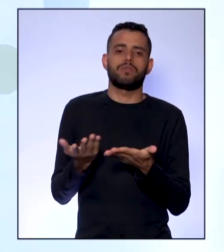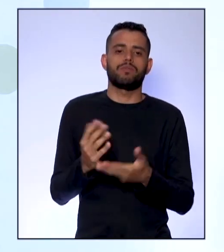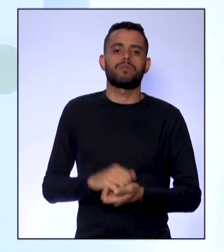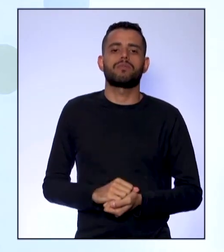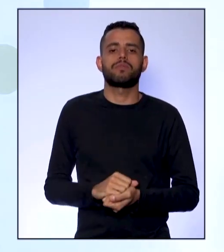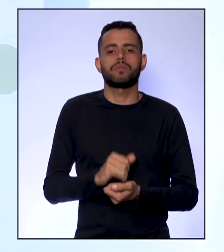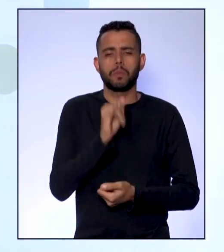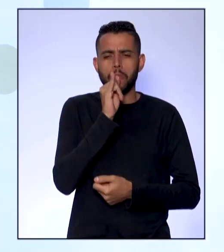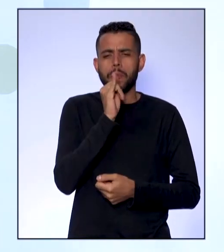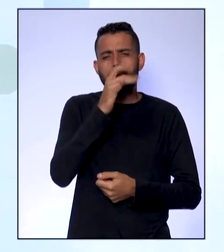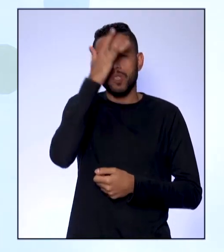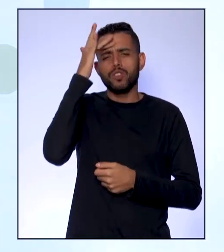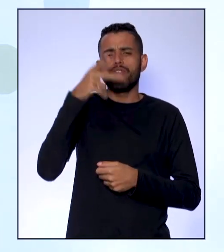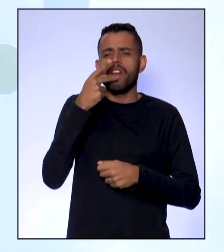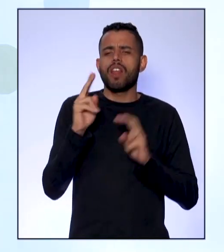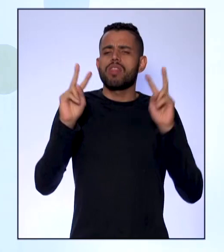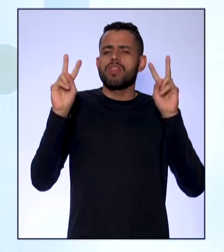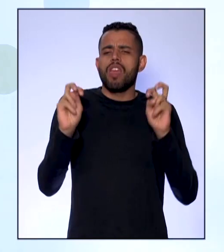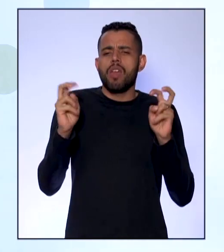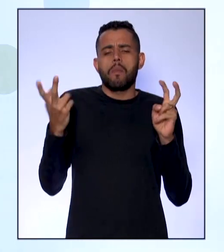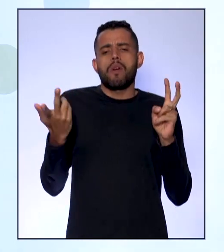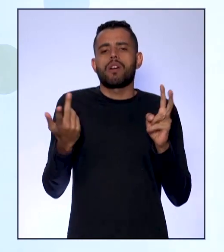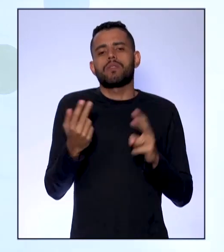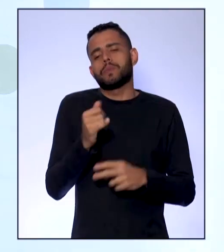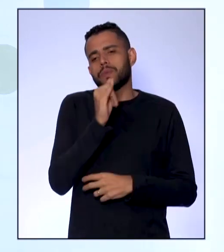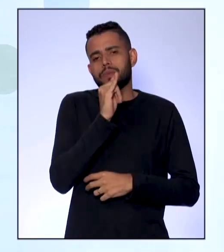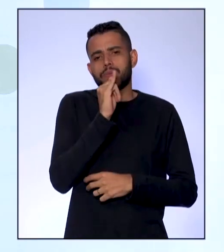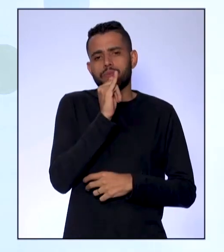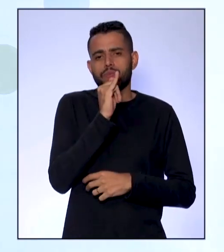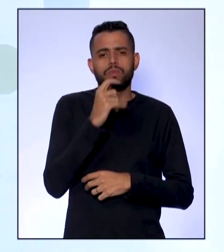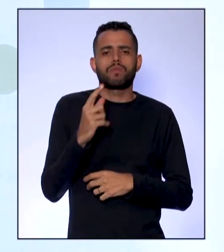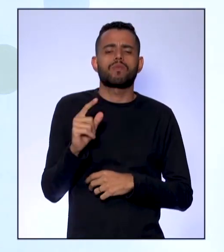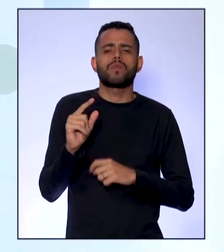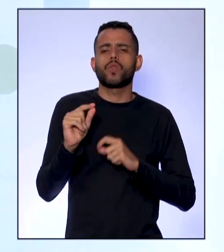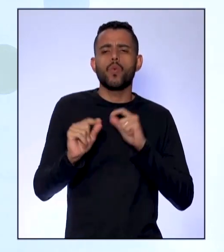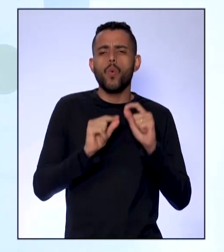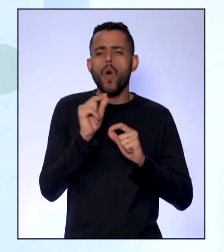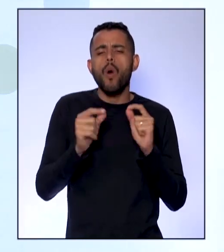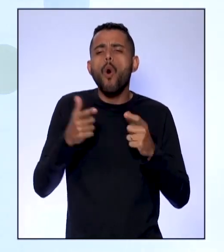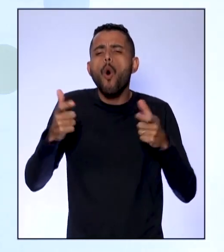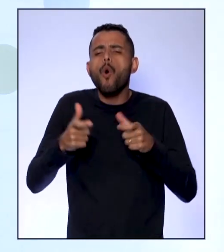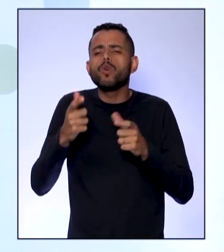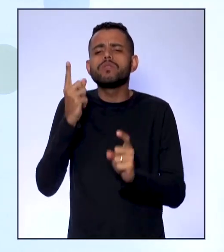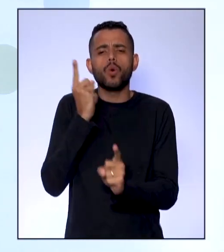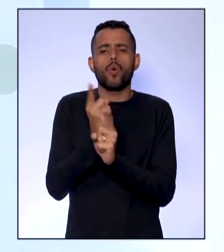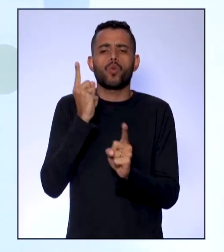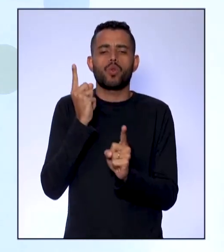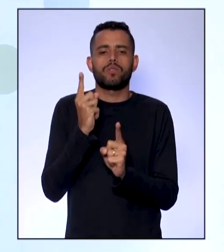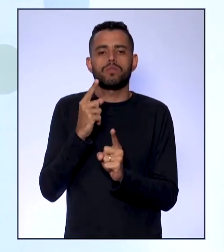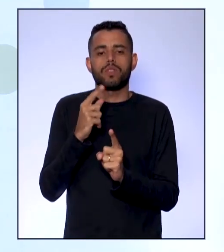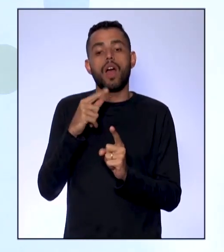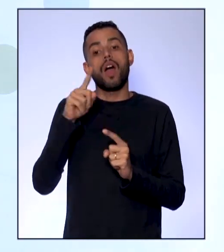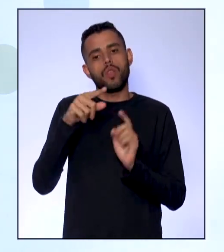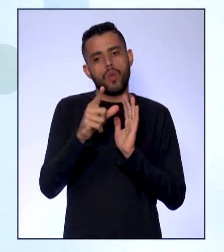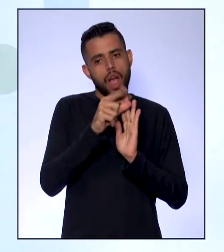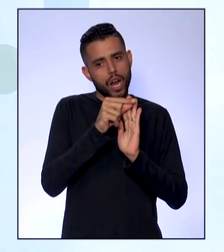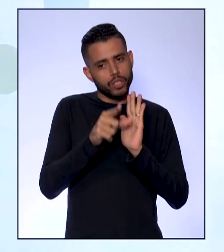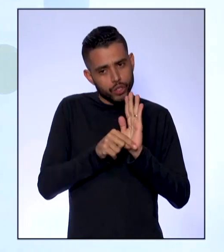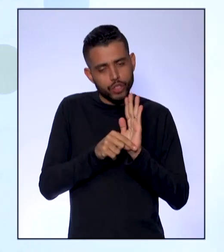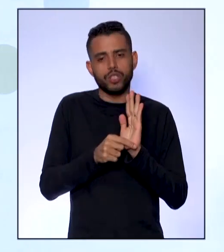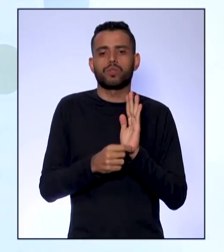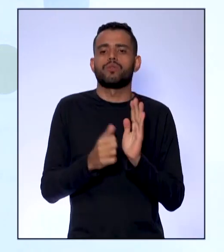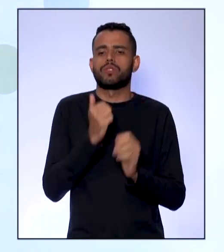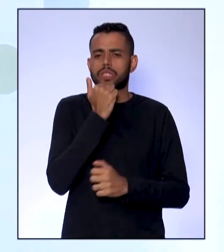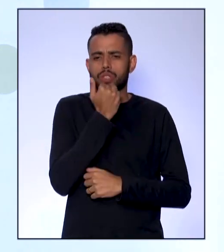sobre algum tema, normalmente vem lá, quais são as fontes? A gente tirou desse artigo científico, a gente tirou